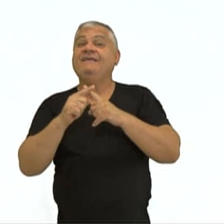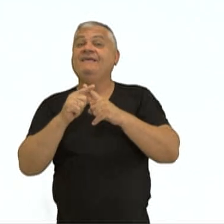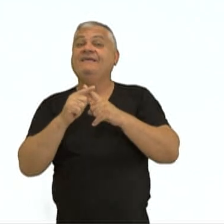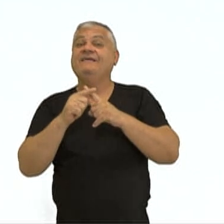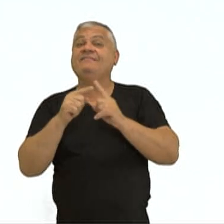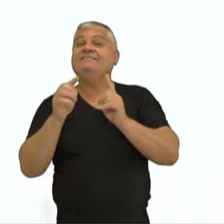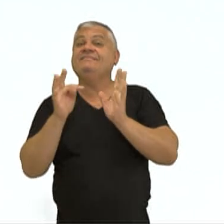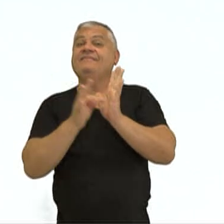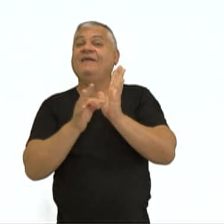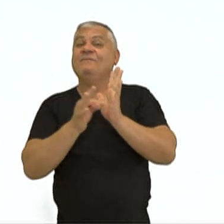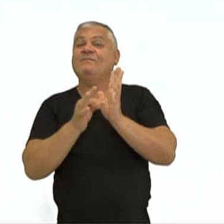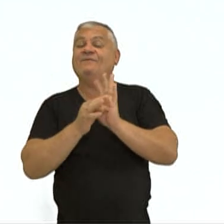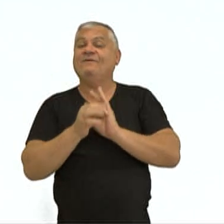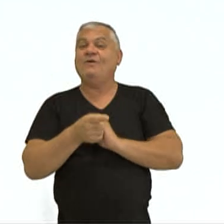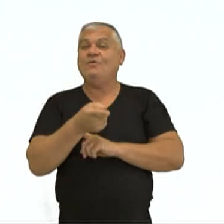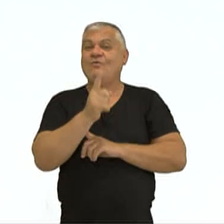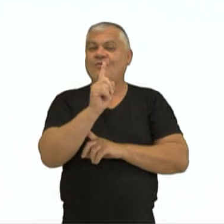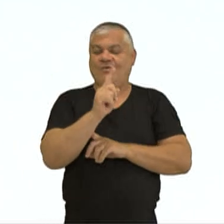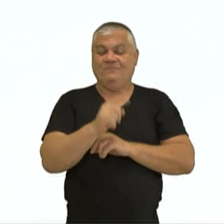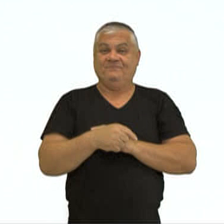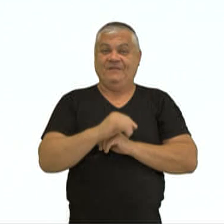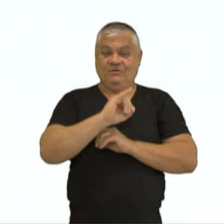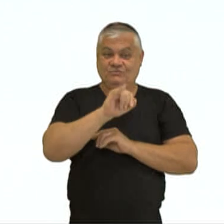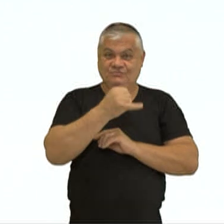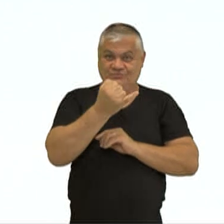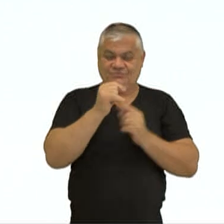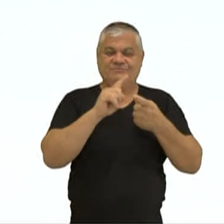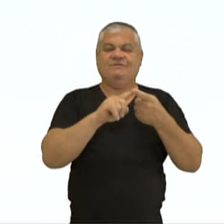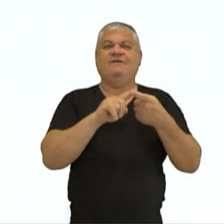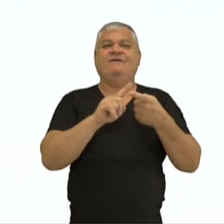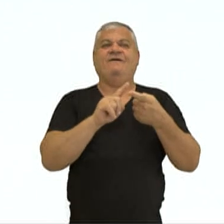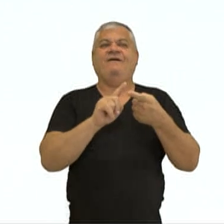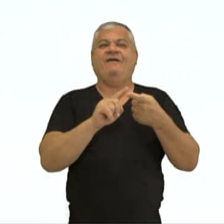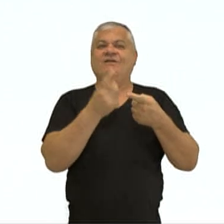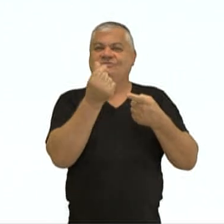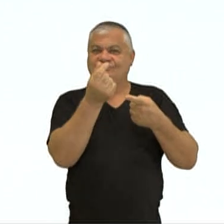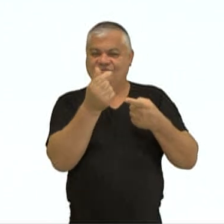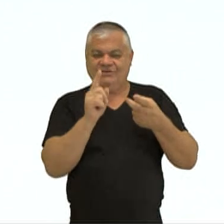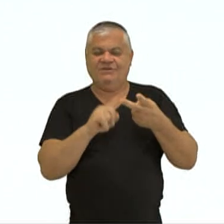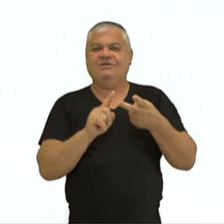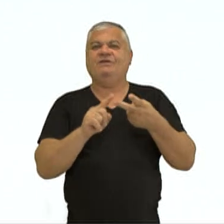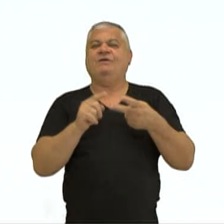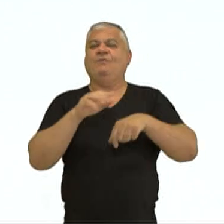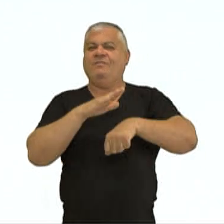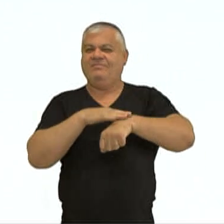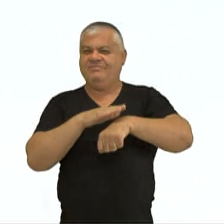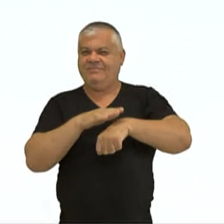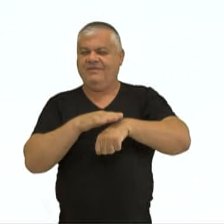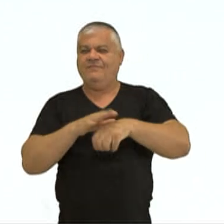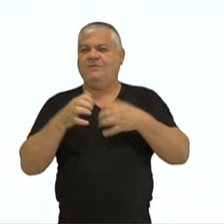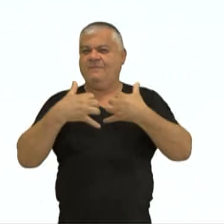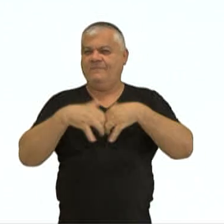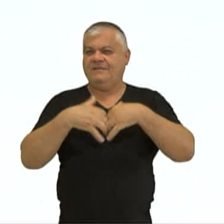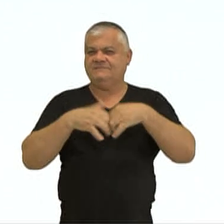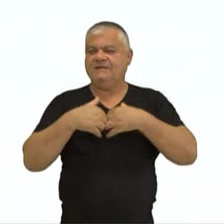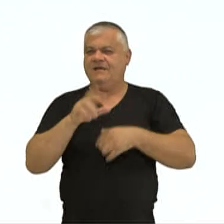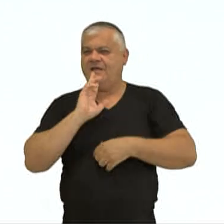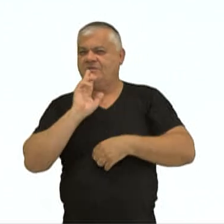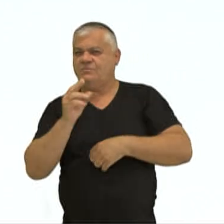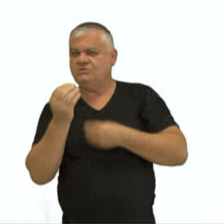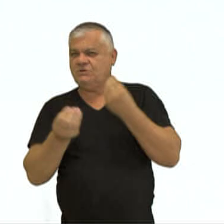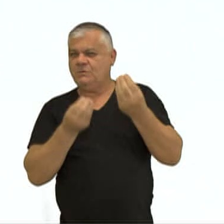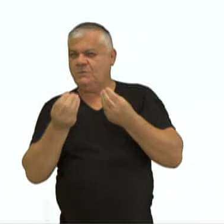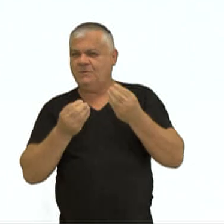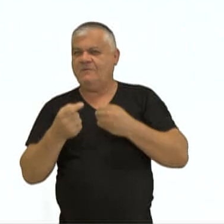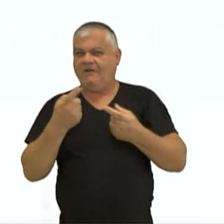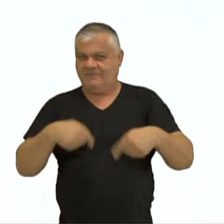e o tempo tem que estar combinando. Se a taxa está em ano, o tempo tem que estar em anos também. Vou dar um tempinho para vocês pensarem nessa questão e a gente